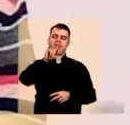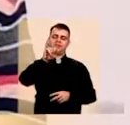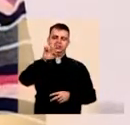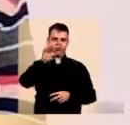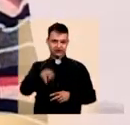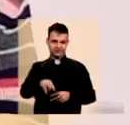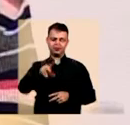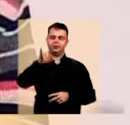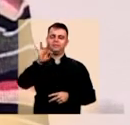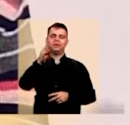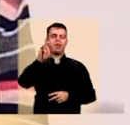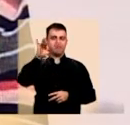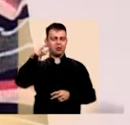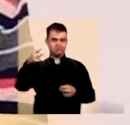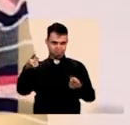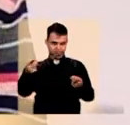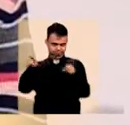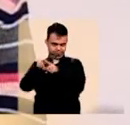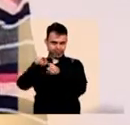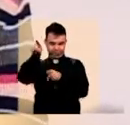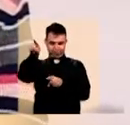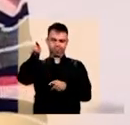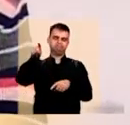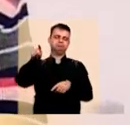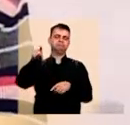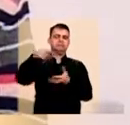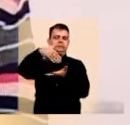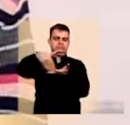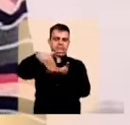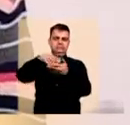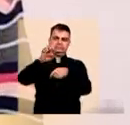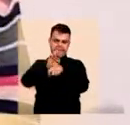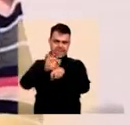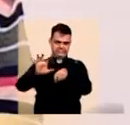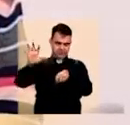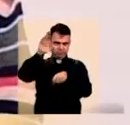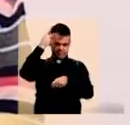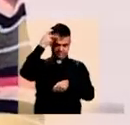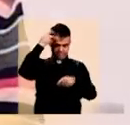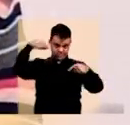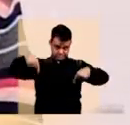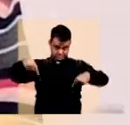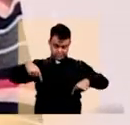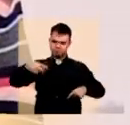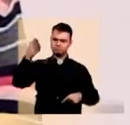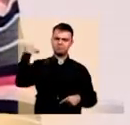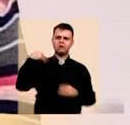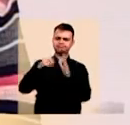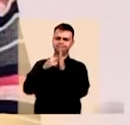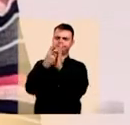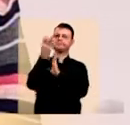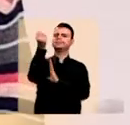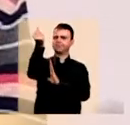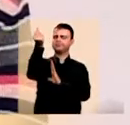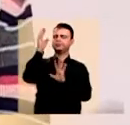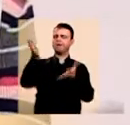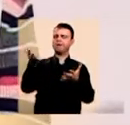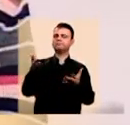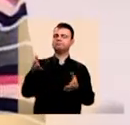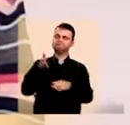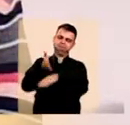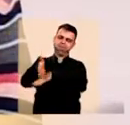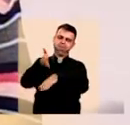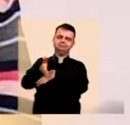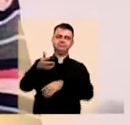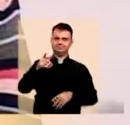da Secretaria do Estado, né? que já é a 6ª edição que a gente participa. E